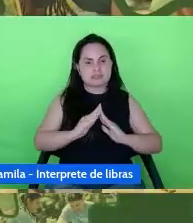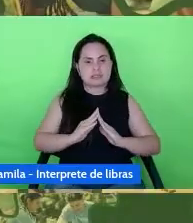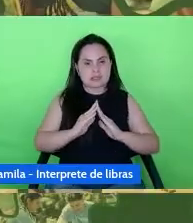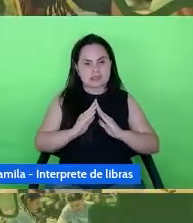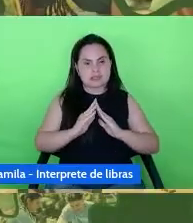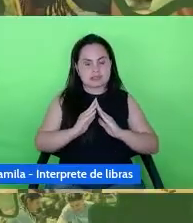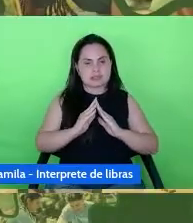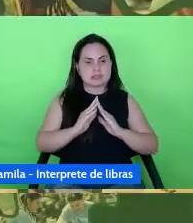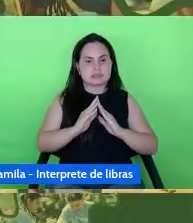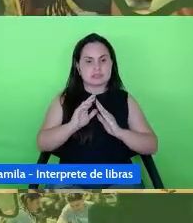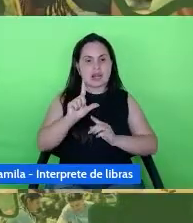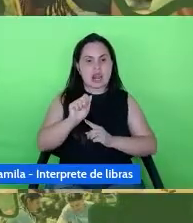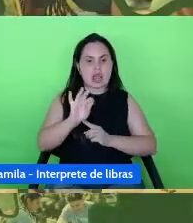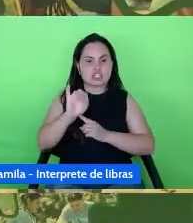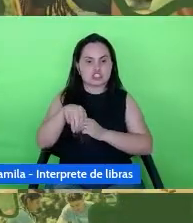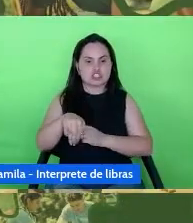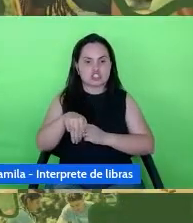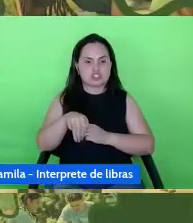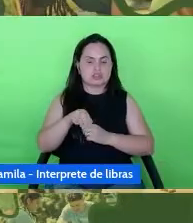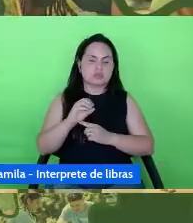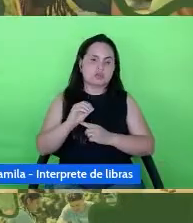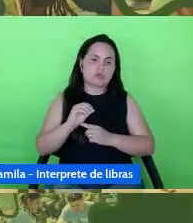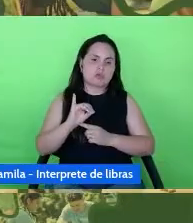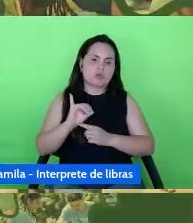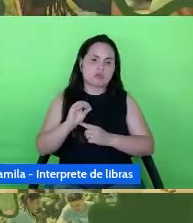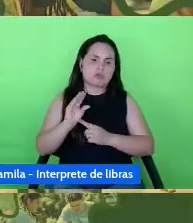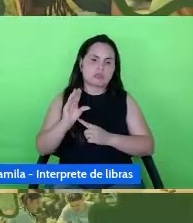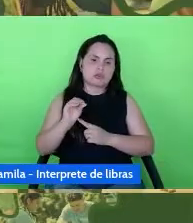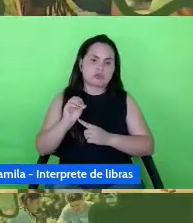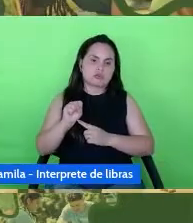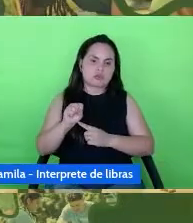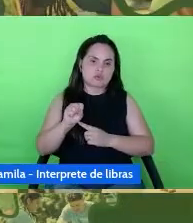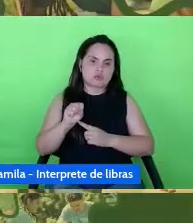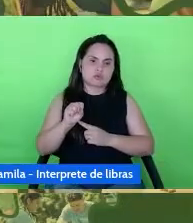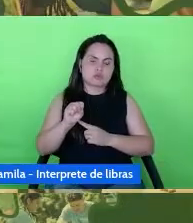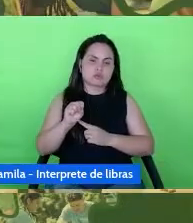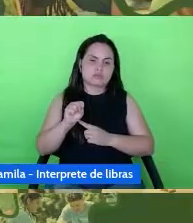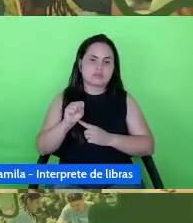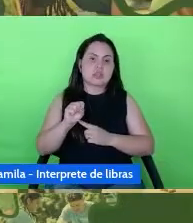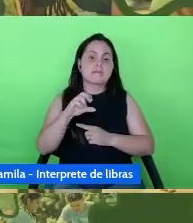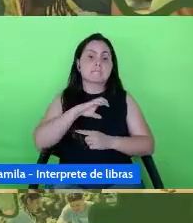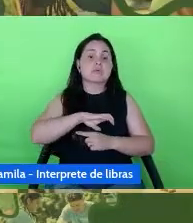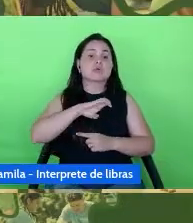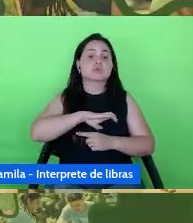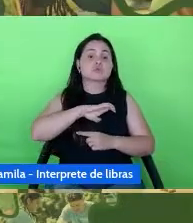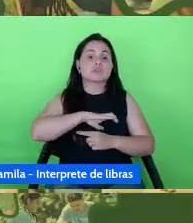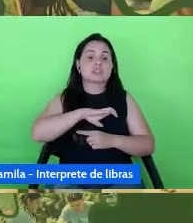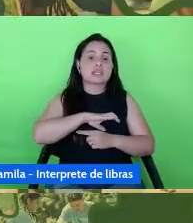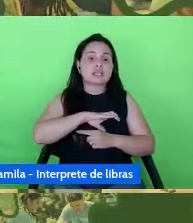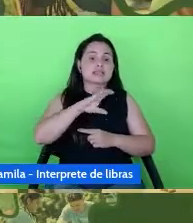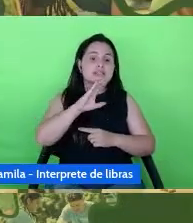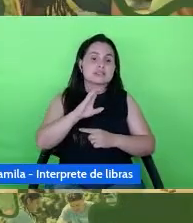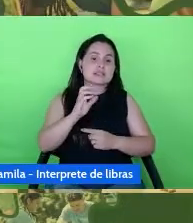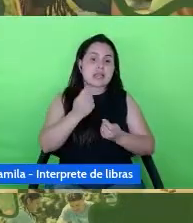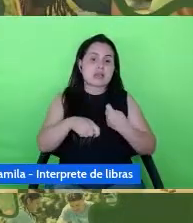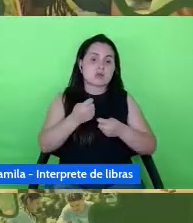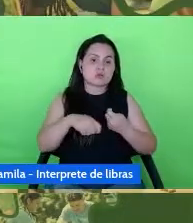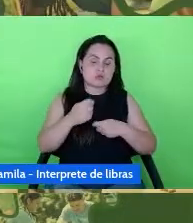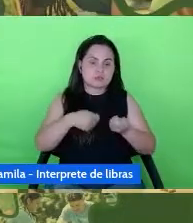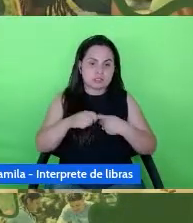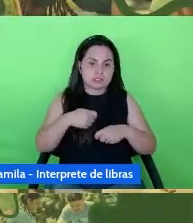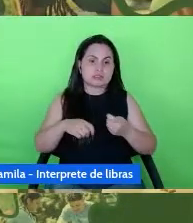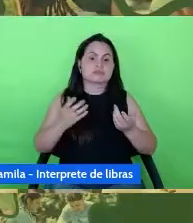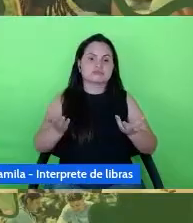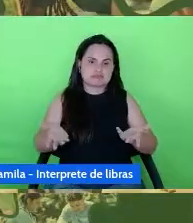no latim virou oikosnomia e que modernamente em português a gente chama de economia. Todos têm a